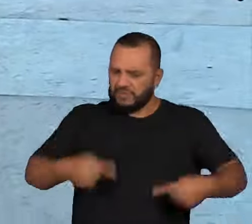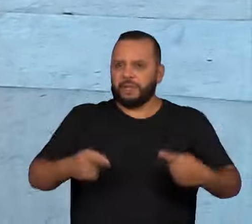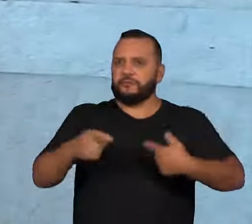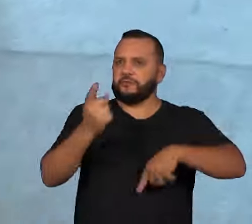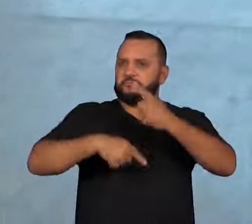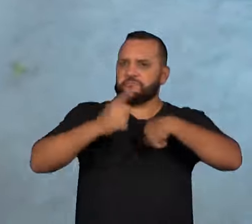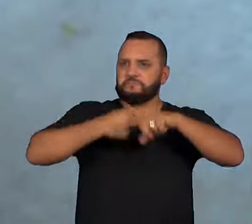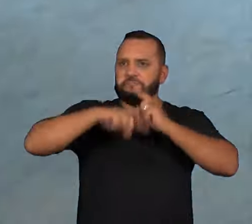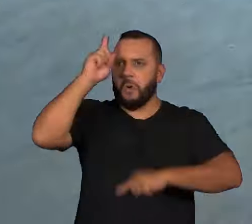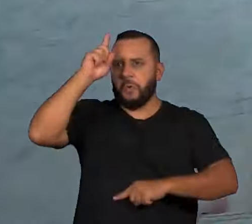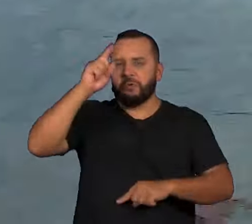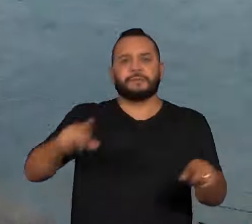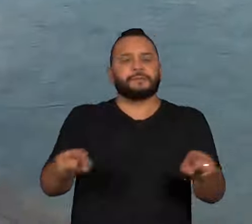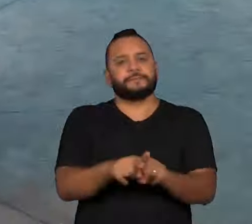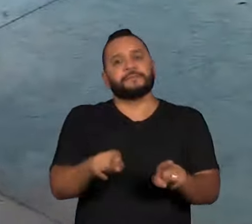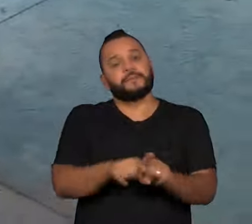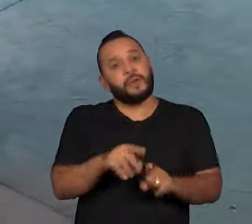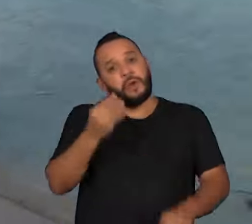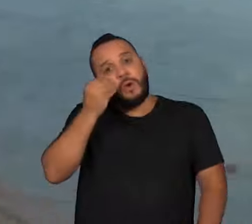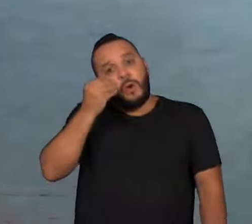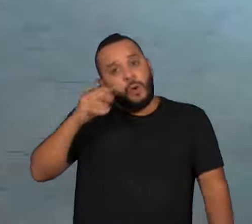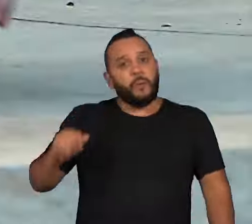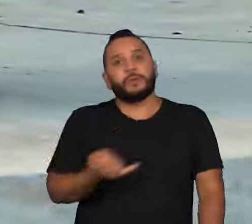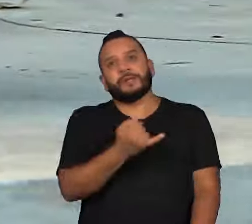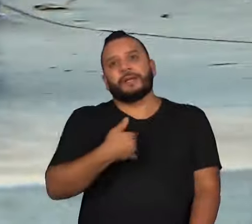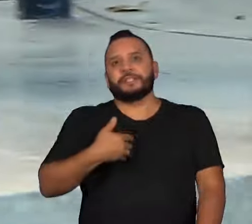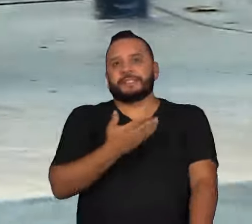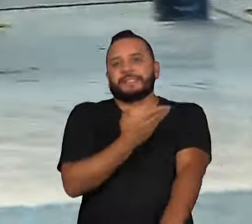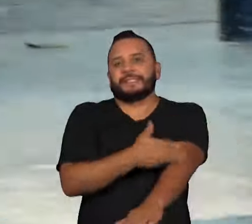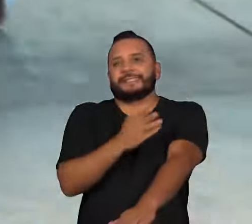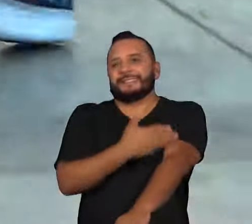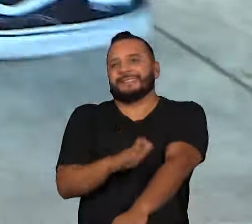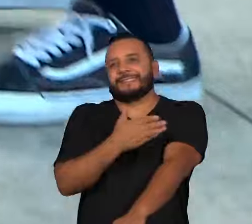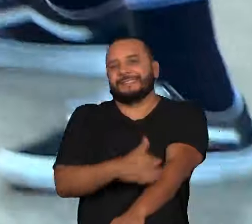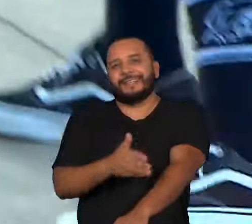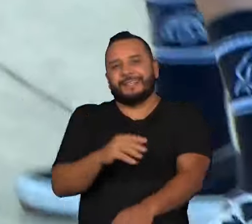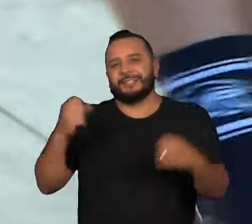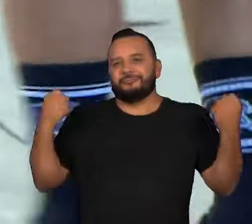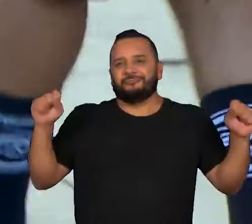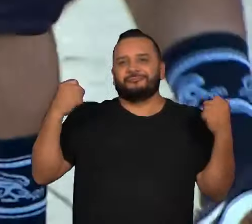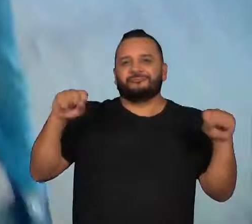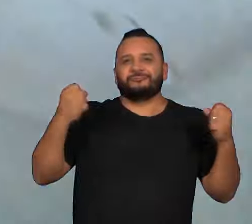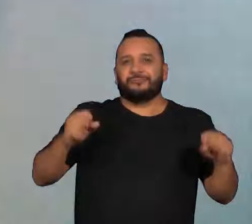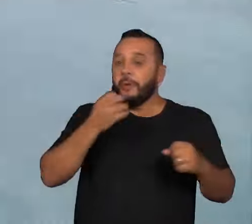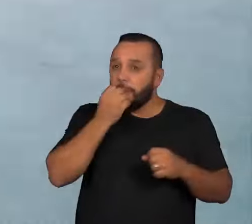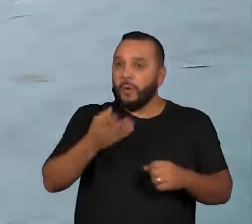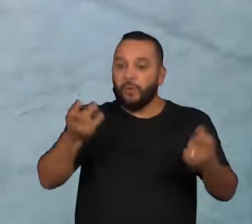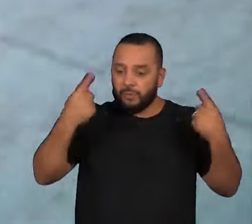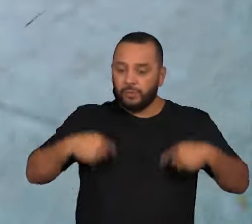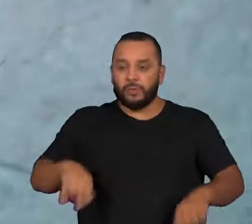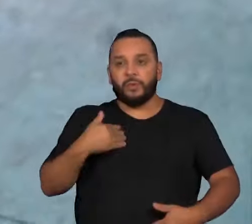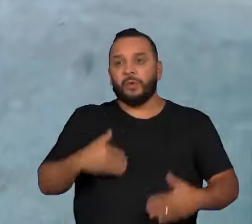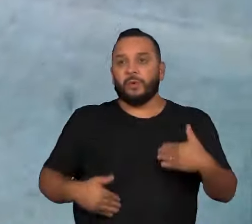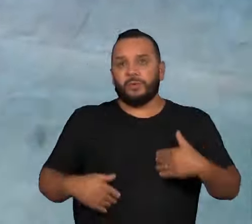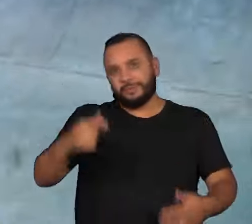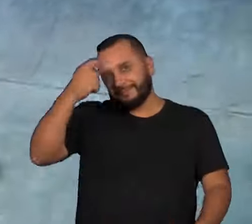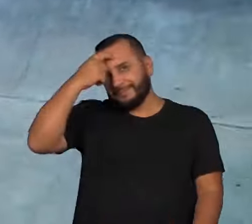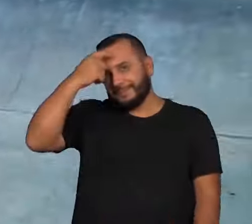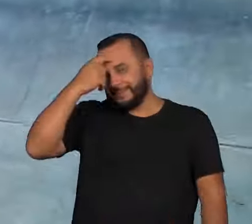além, claro, da oportunidade de se exercitar, o que faz muito bem para a saúde física e mental. Um